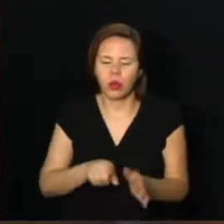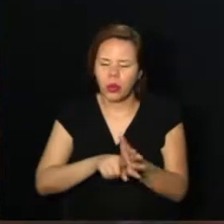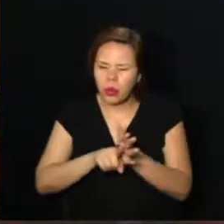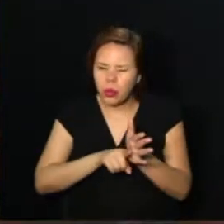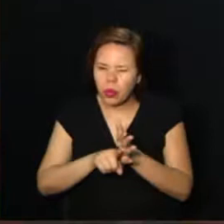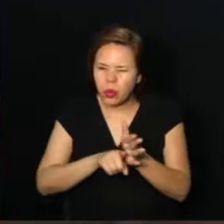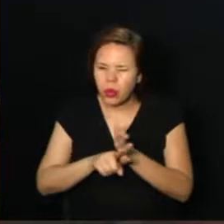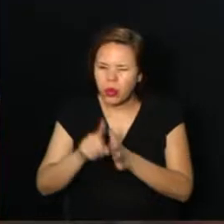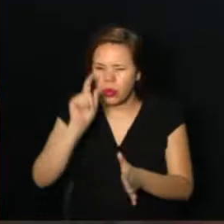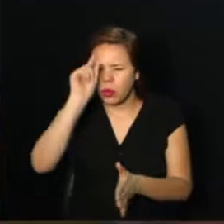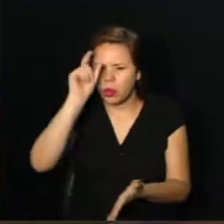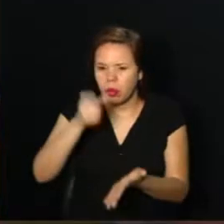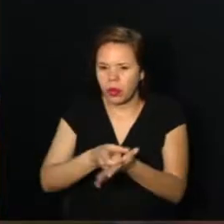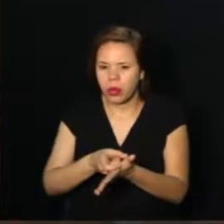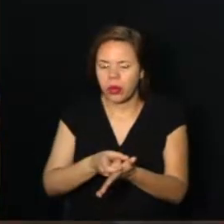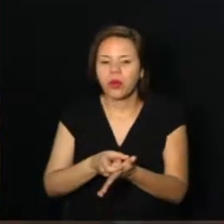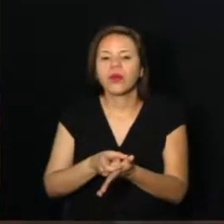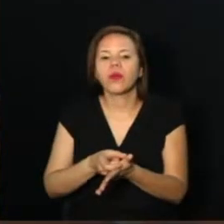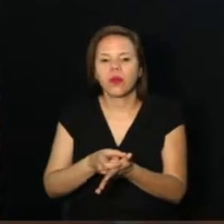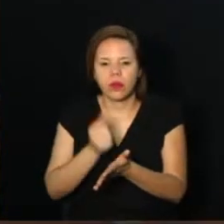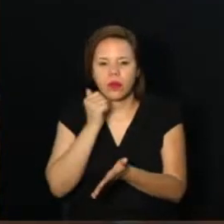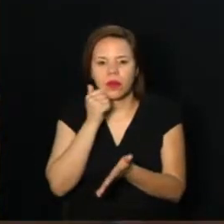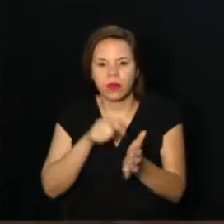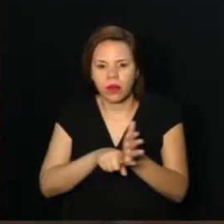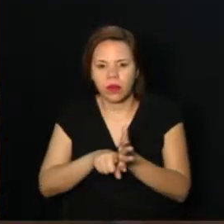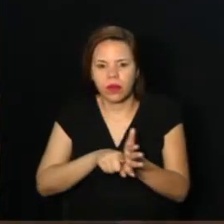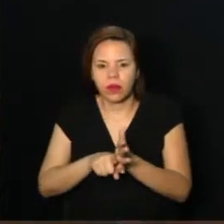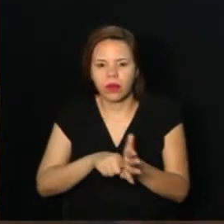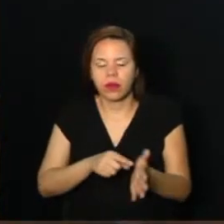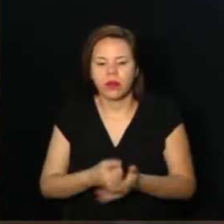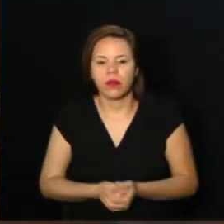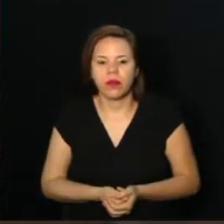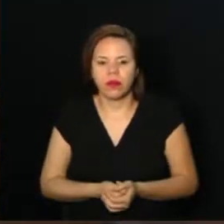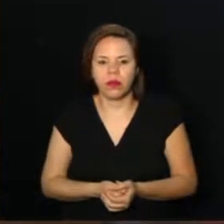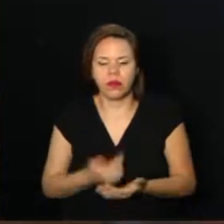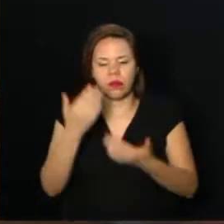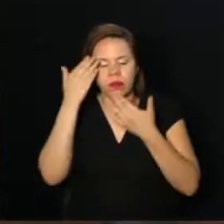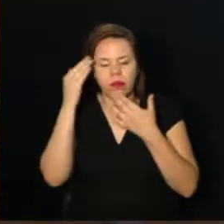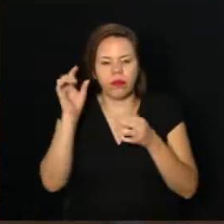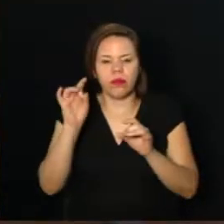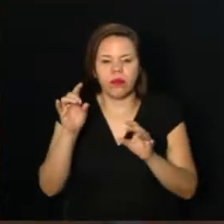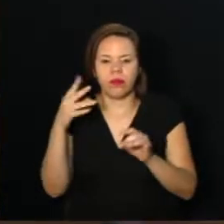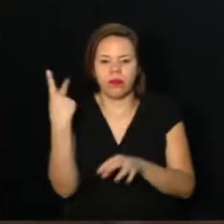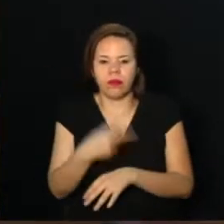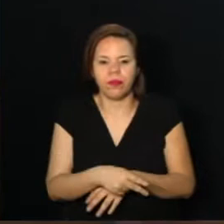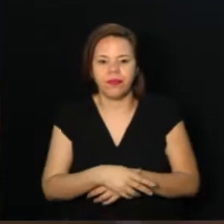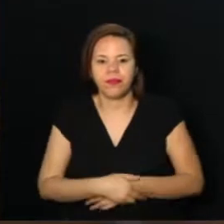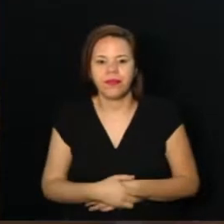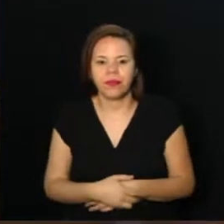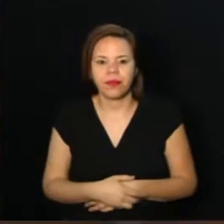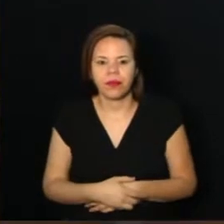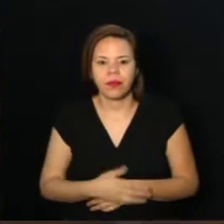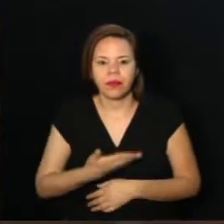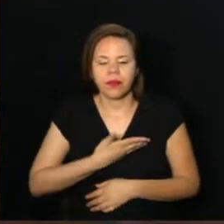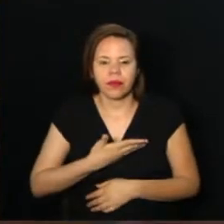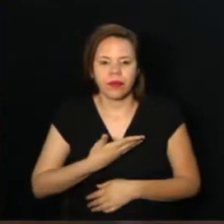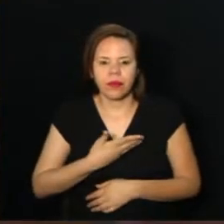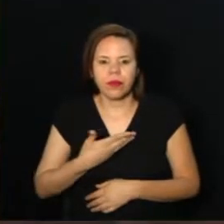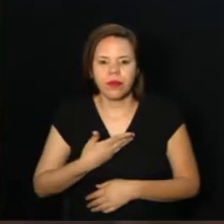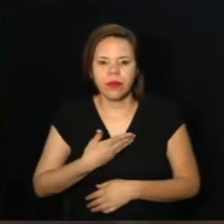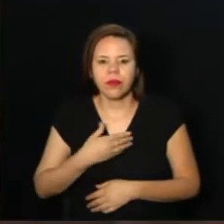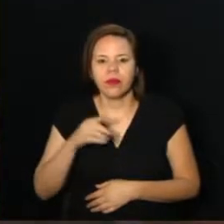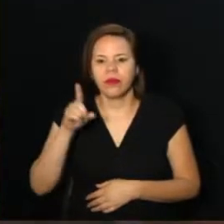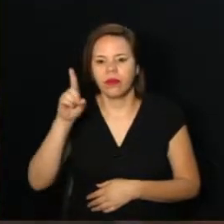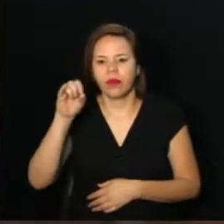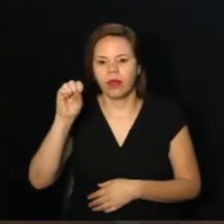da dislexia, com estudos científicos, então, um agradecimento especial a ela. Aos meus colegas do DISAPRE,